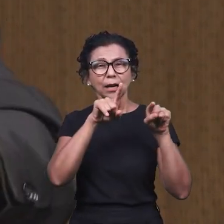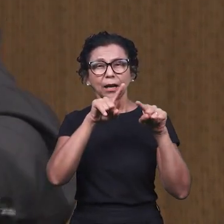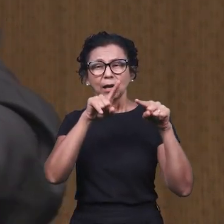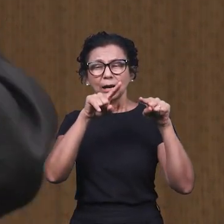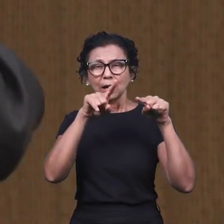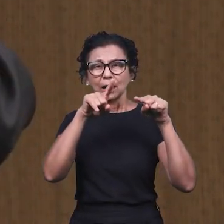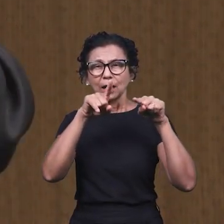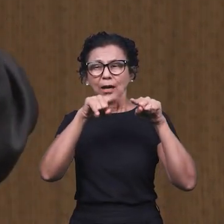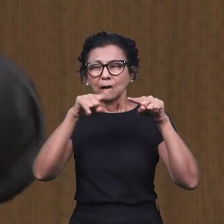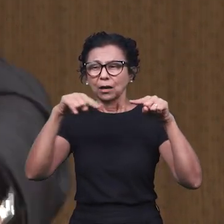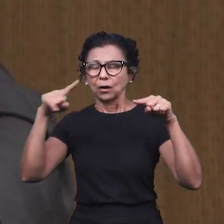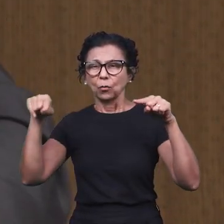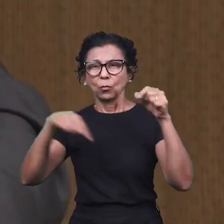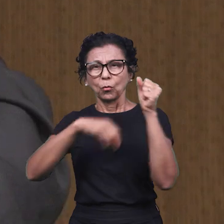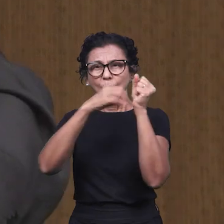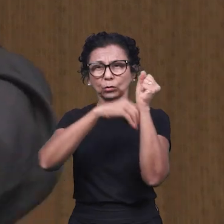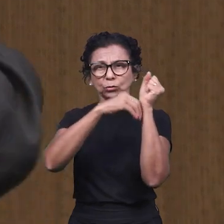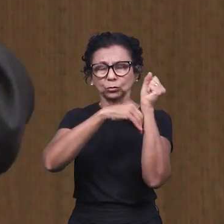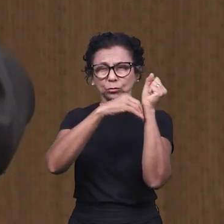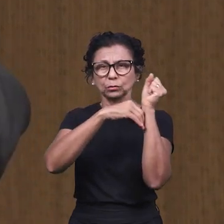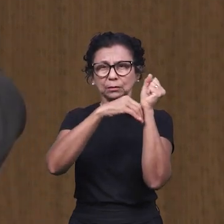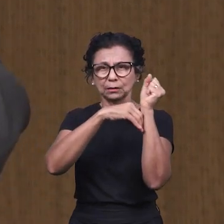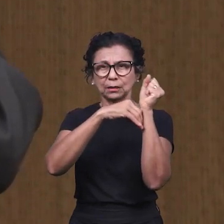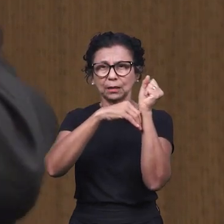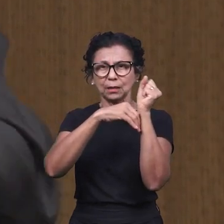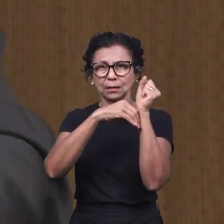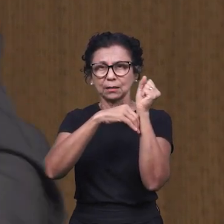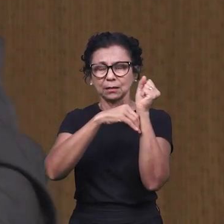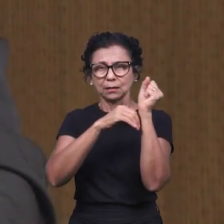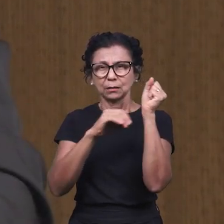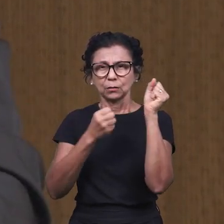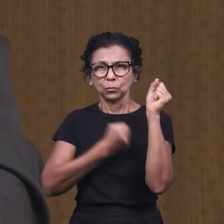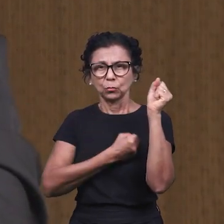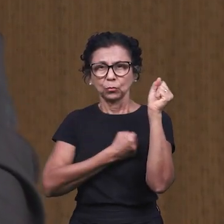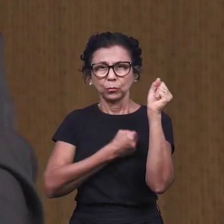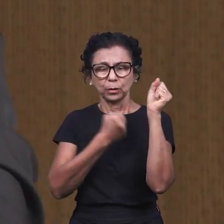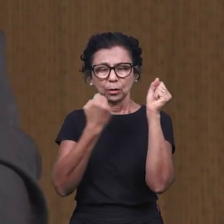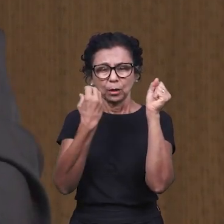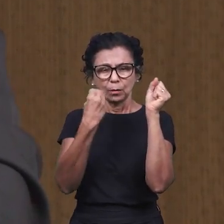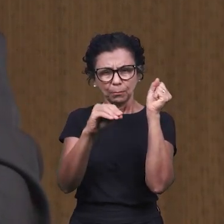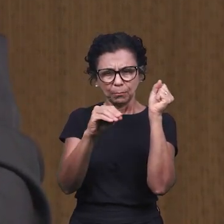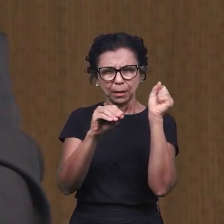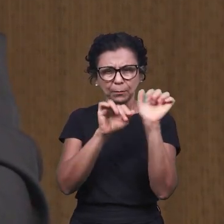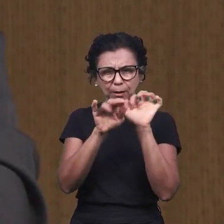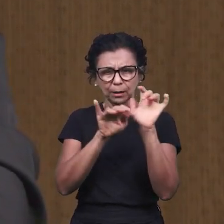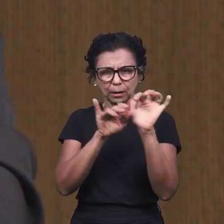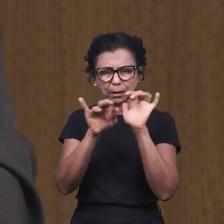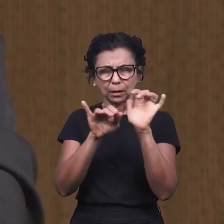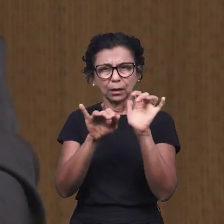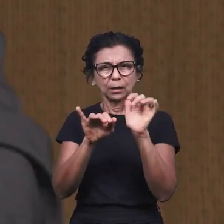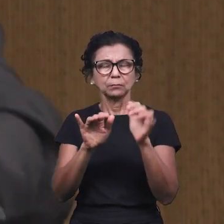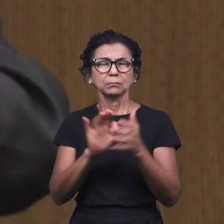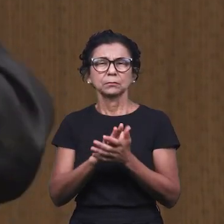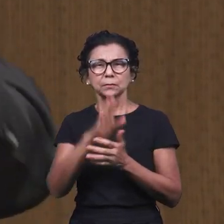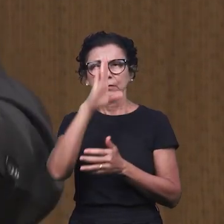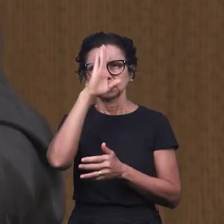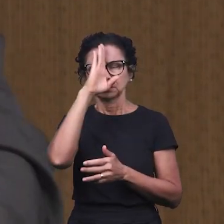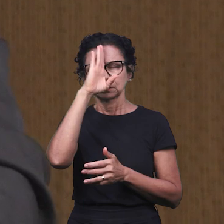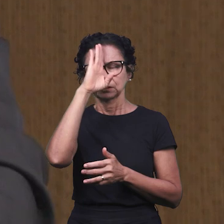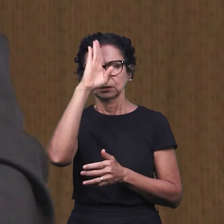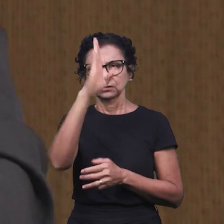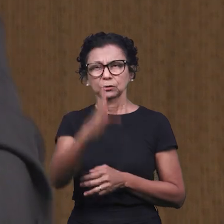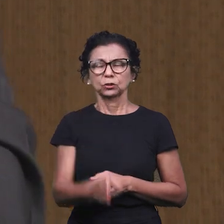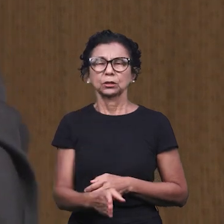hoje os sinais na hora dos Manaíns, na EBD, nos cultos especiais. O sinal chega ali por